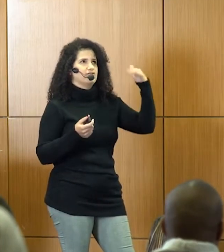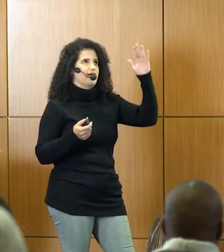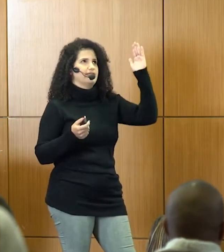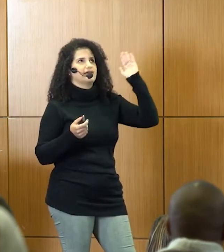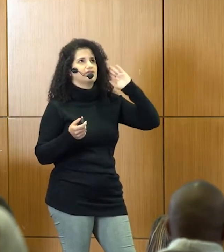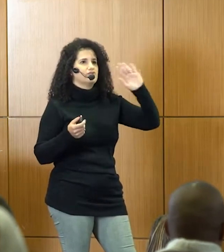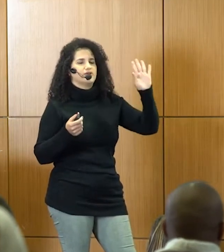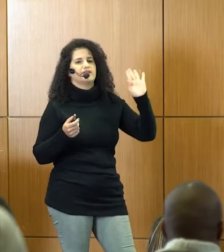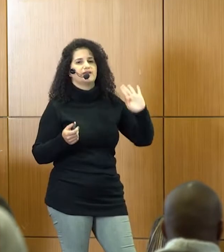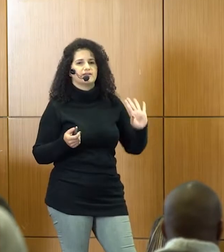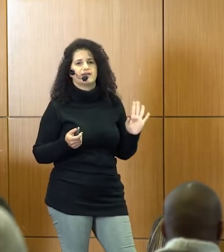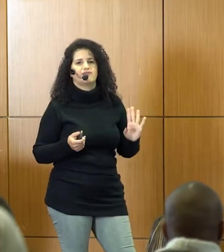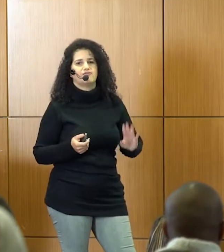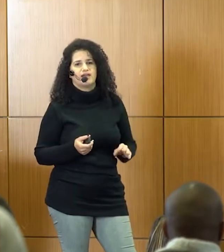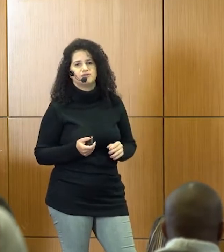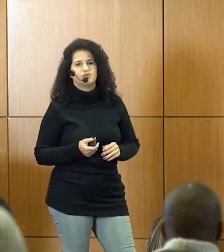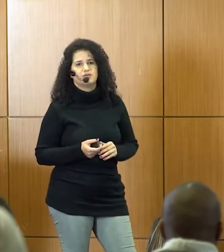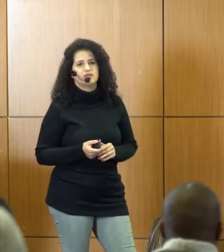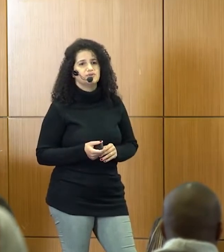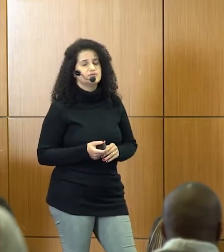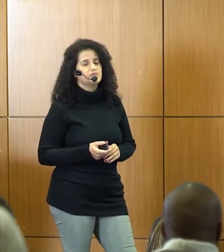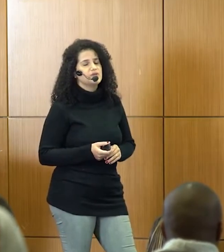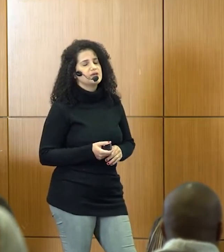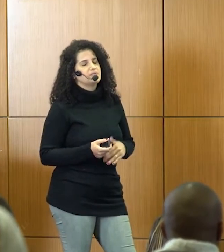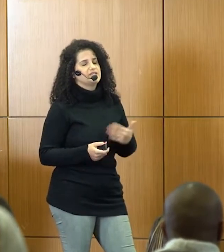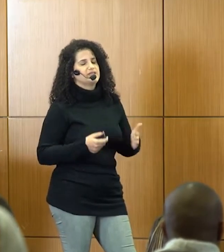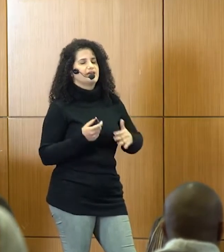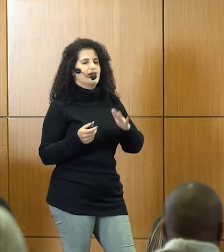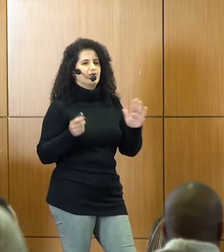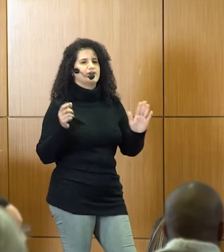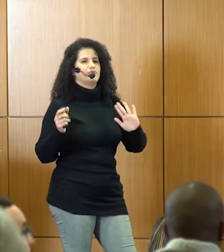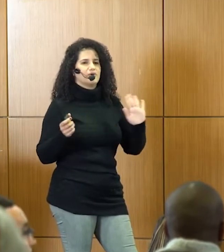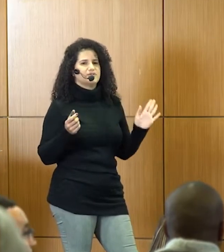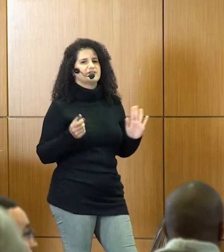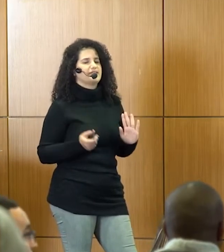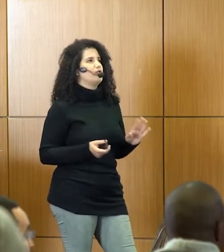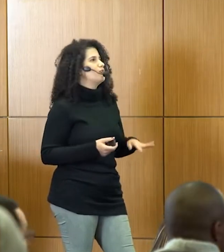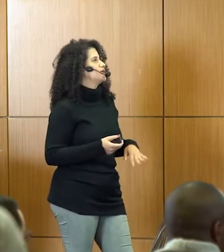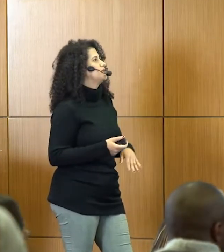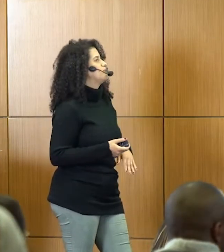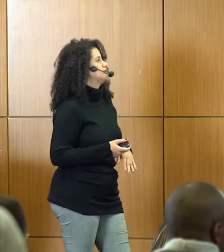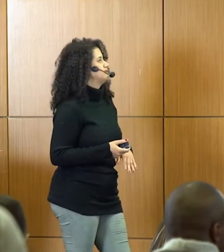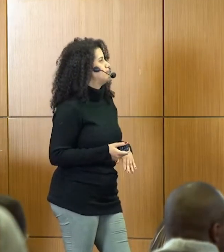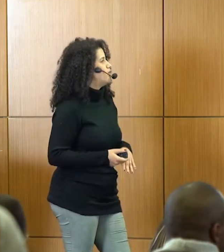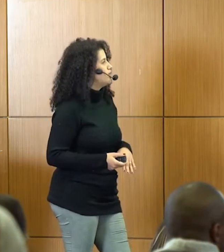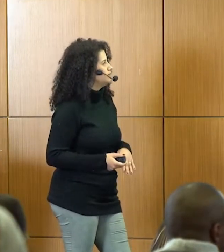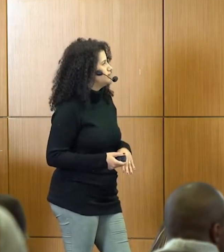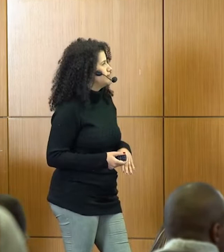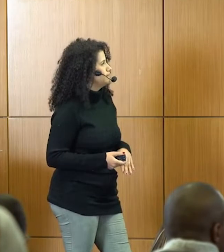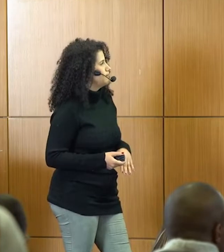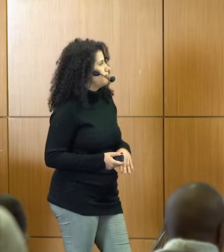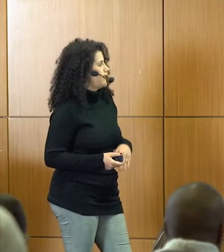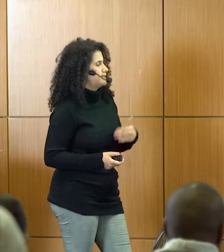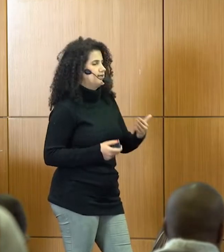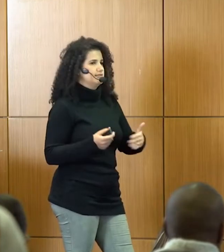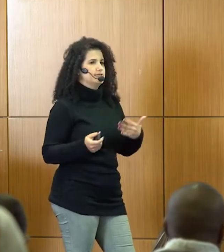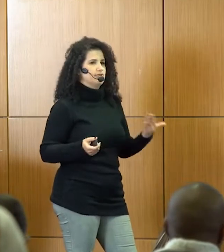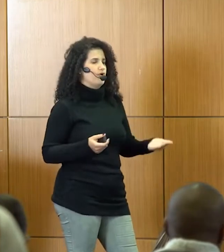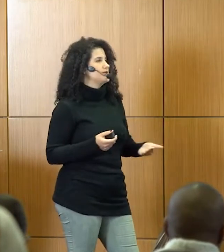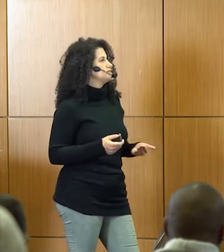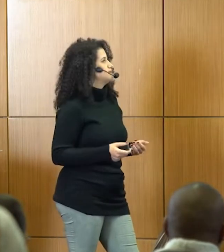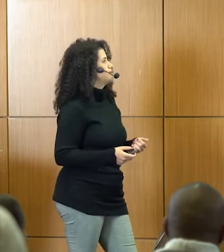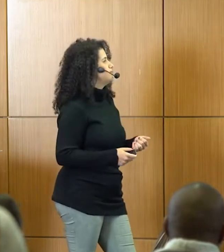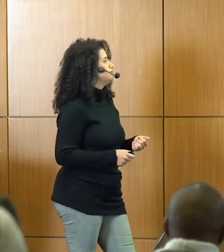lá da década de 80 que ela fala sobre isso, mas que aí agora é uma coisa que está um pouquinho mais na moda, né, aqui